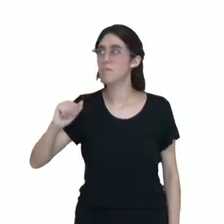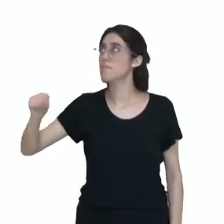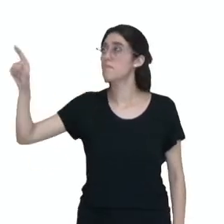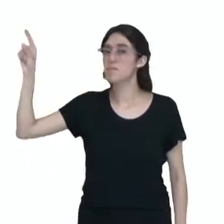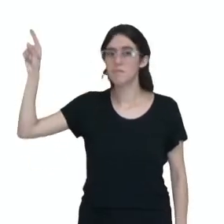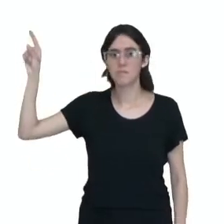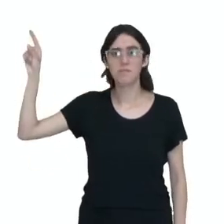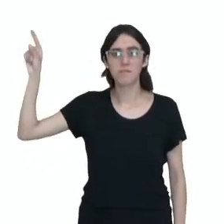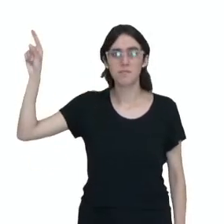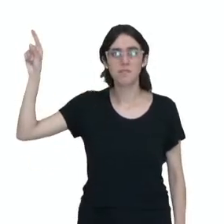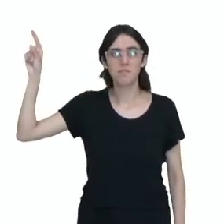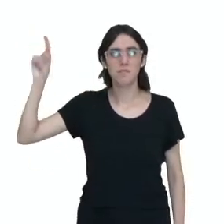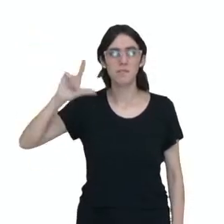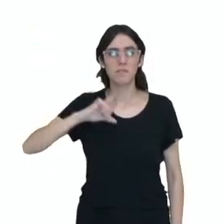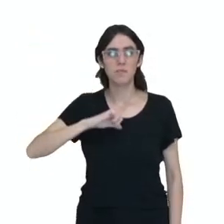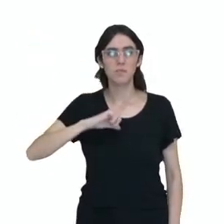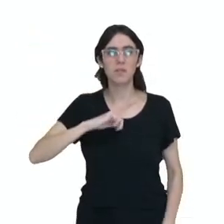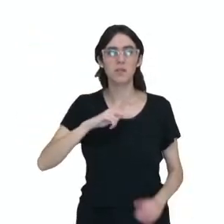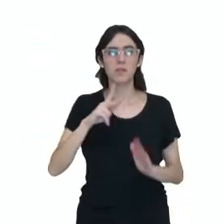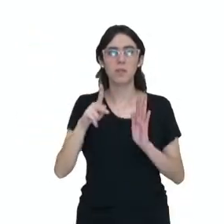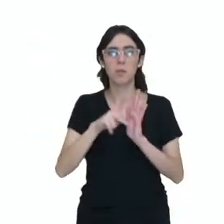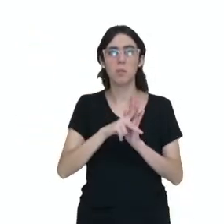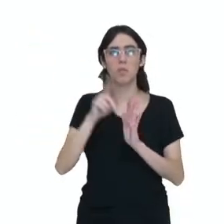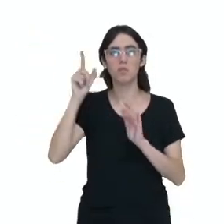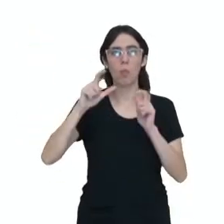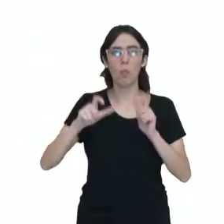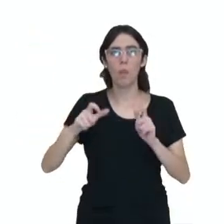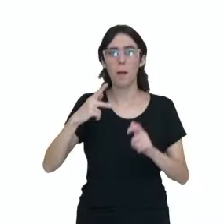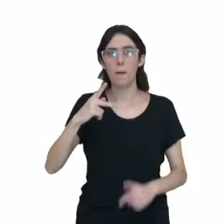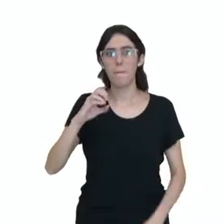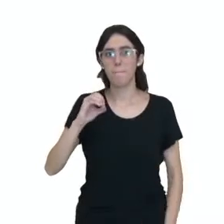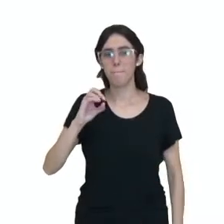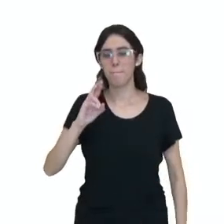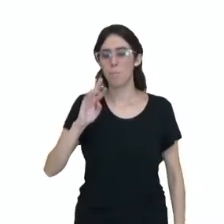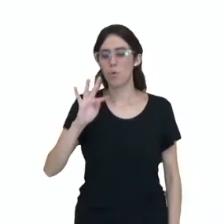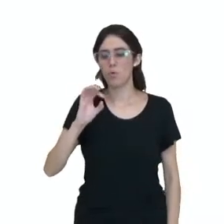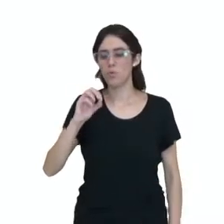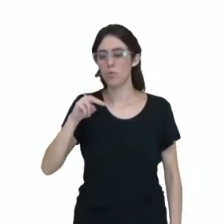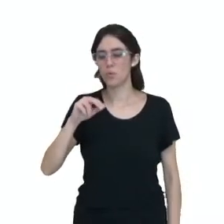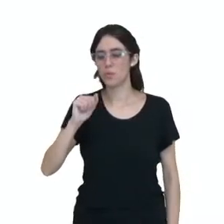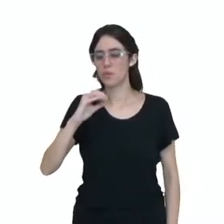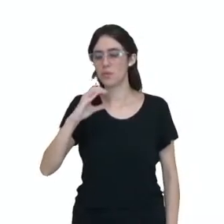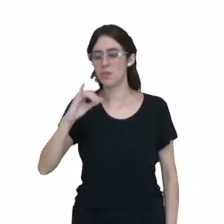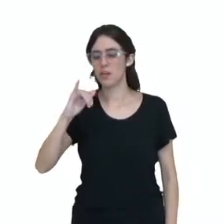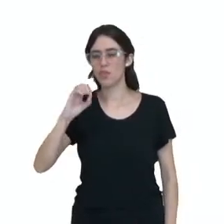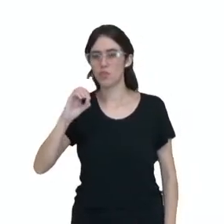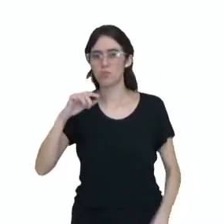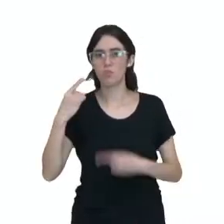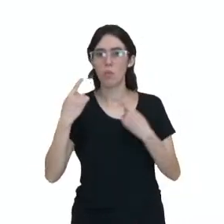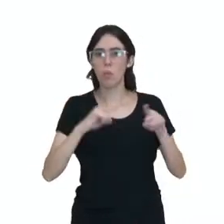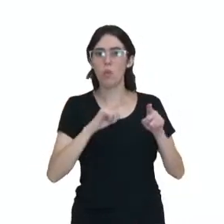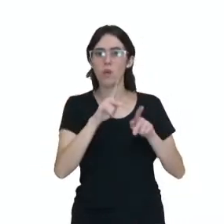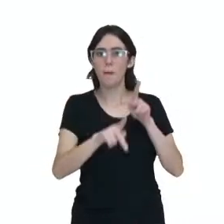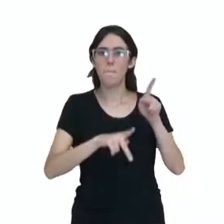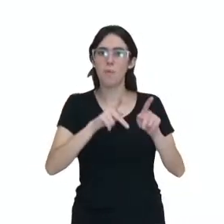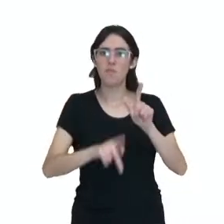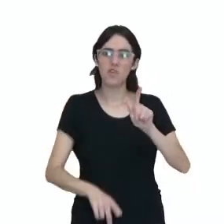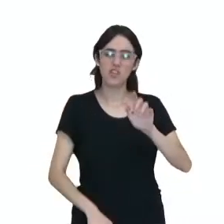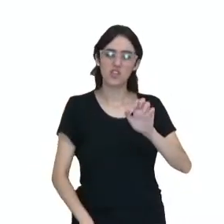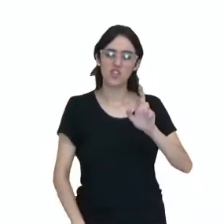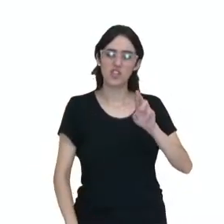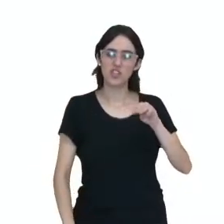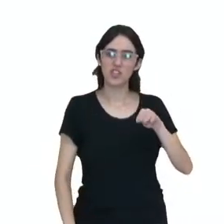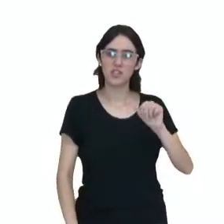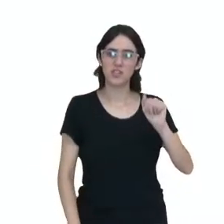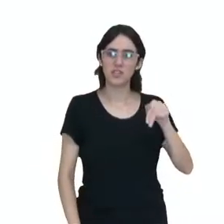no sarcófago de Portonaccio, representando o exército romano lutando contra os povos germânicos. É do século 2,